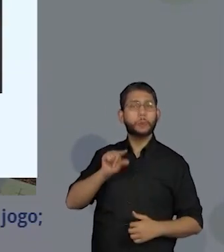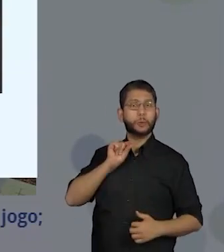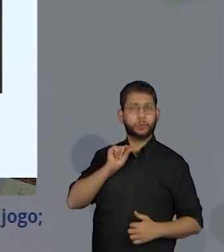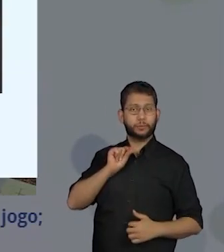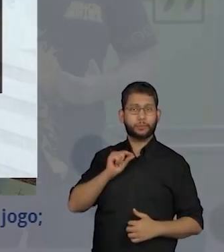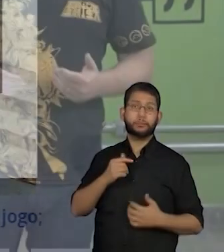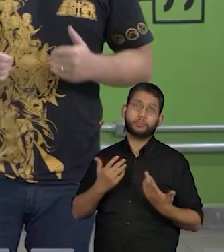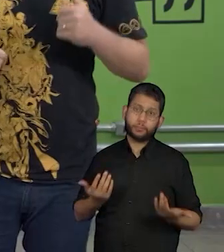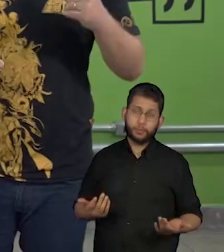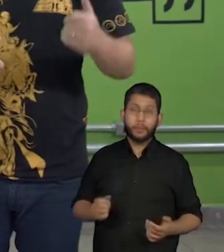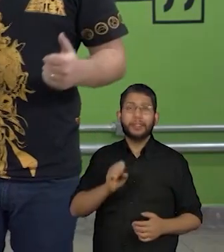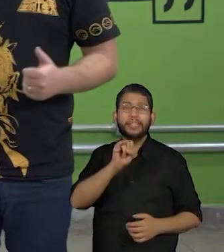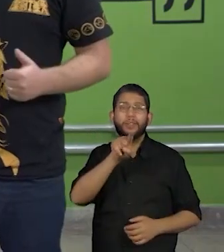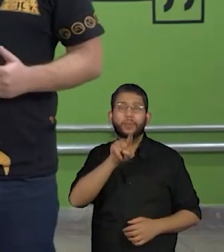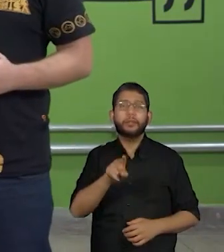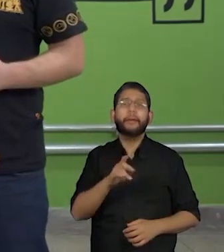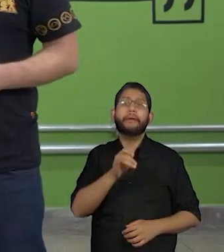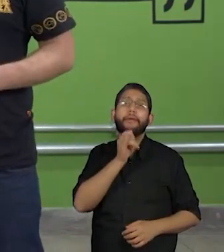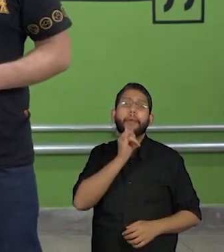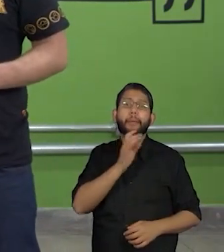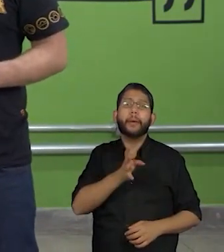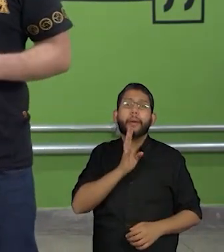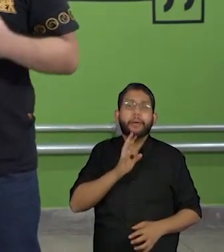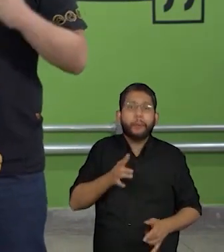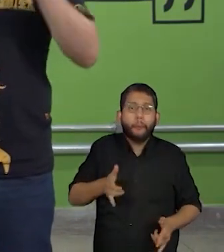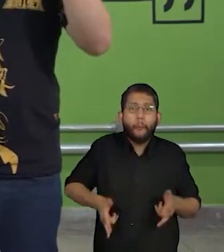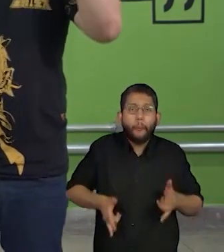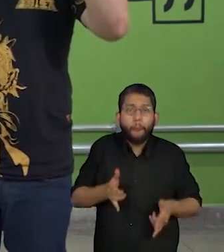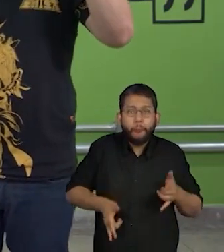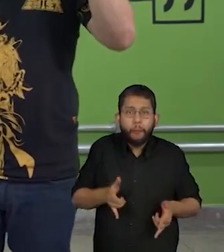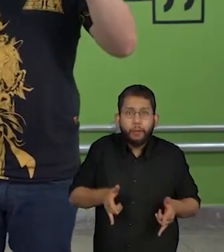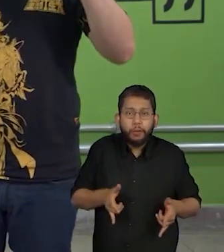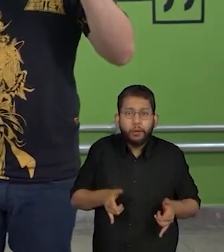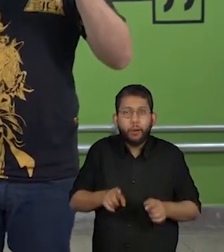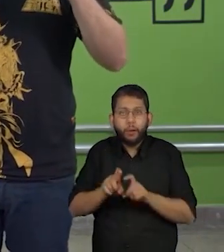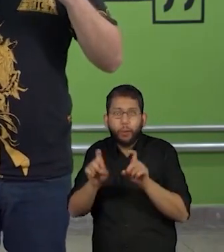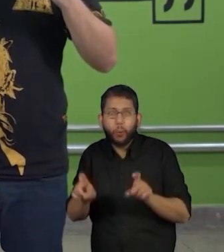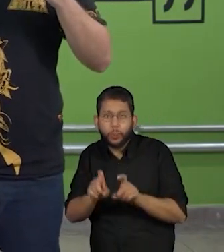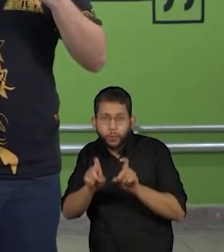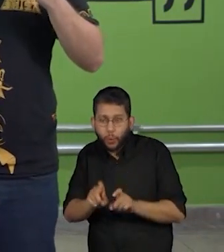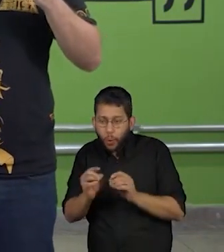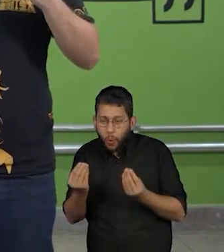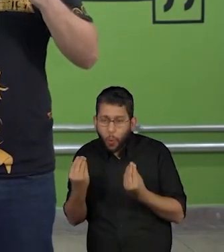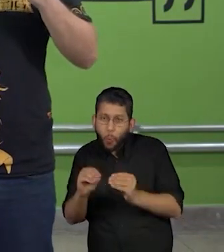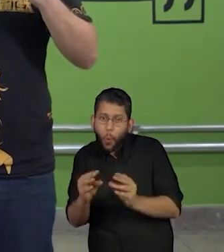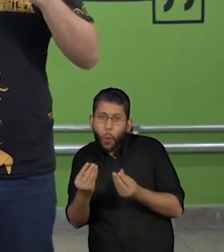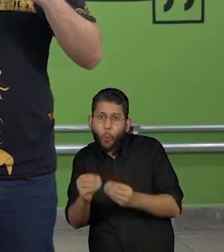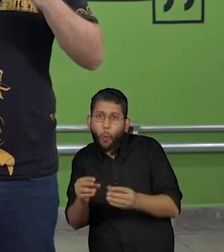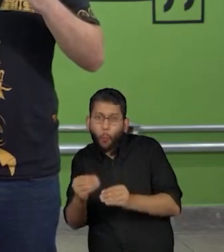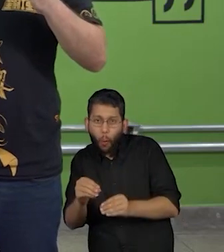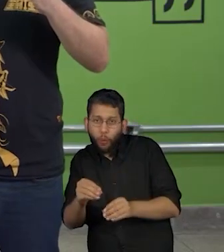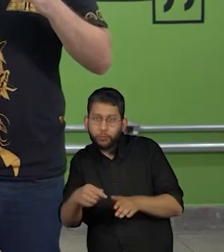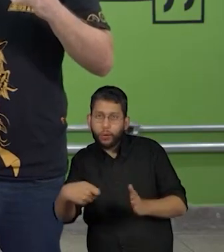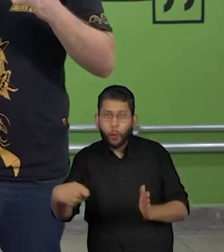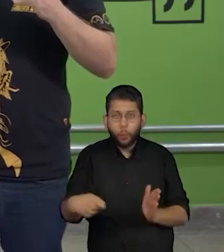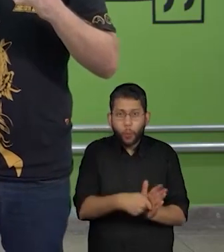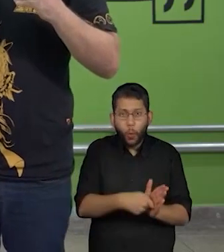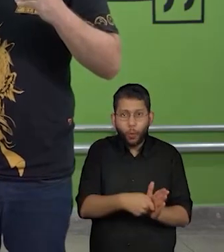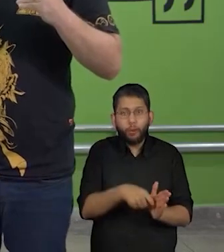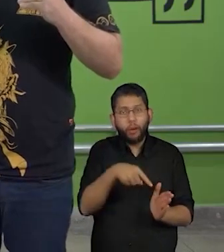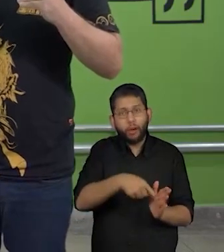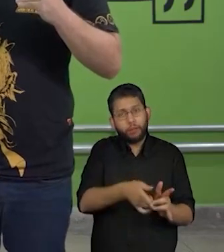hora de programar um robô, um computador, nós precisamos pensar primeiro o que vamos fazer depois. É necessário,